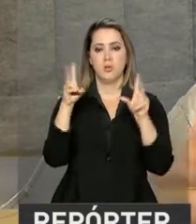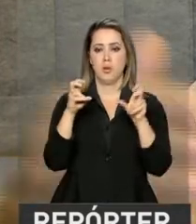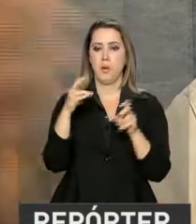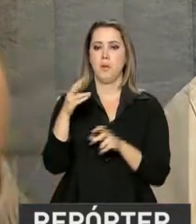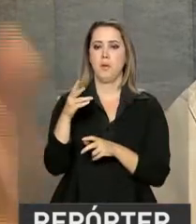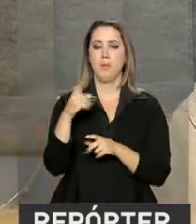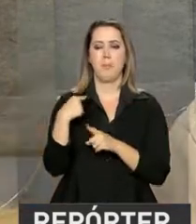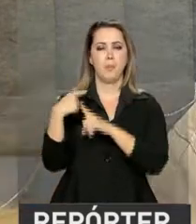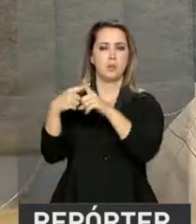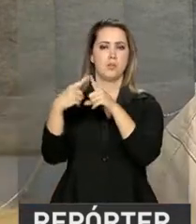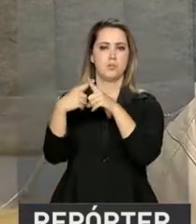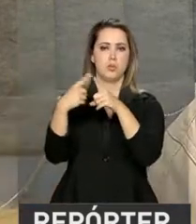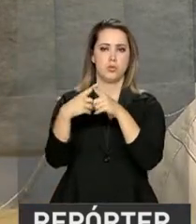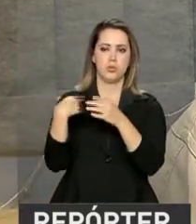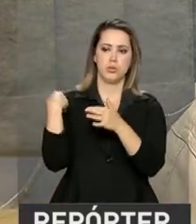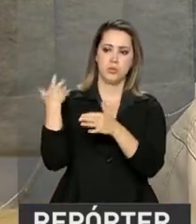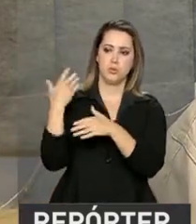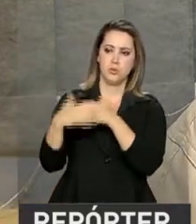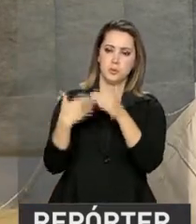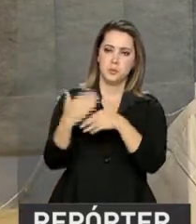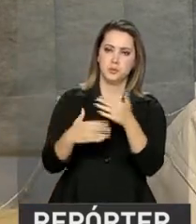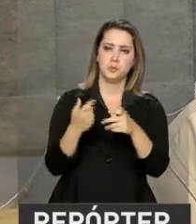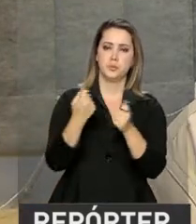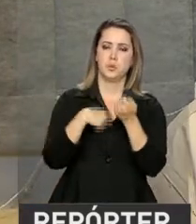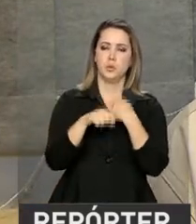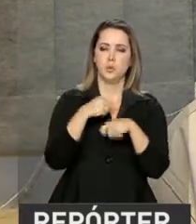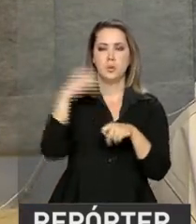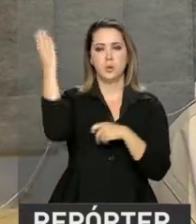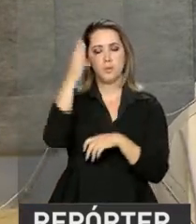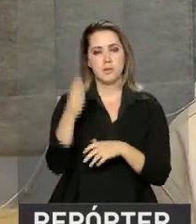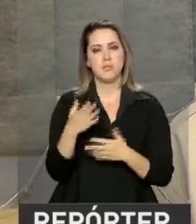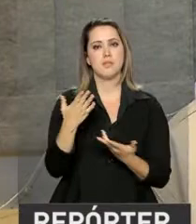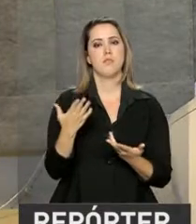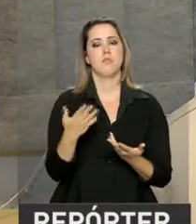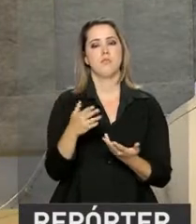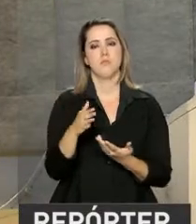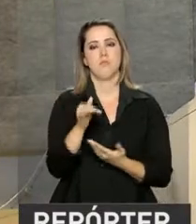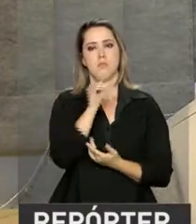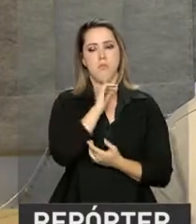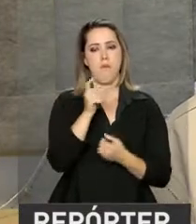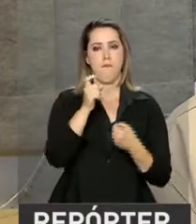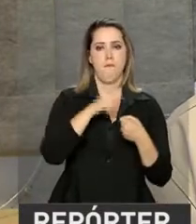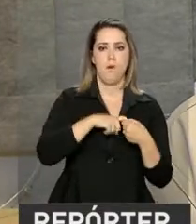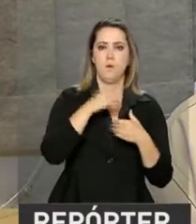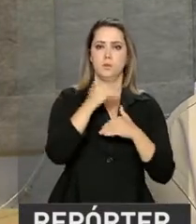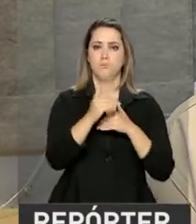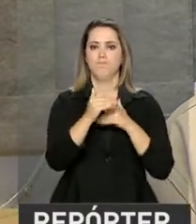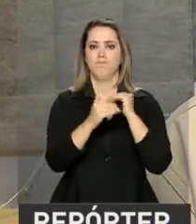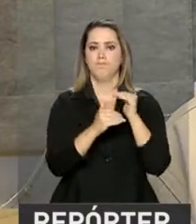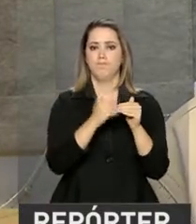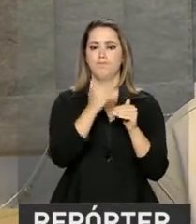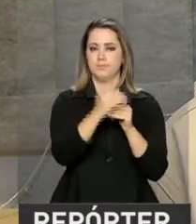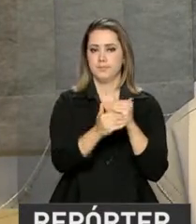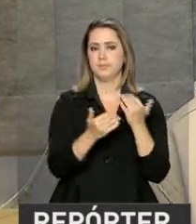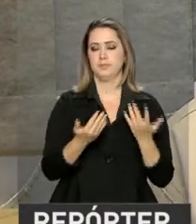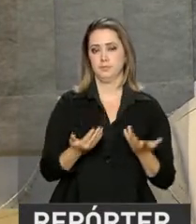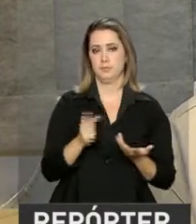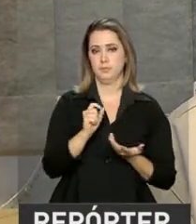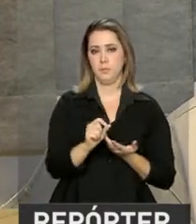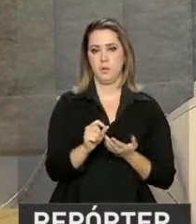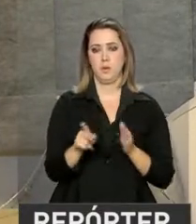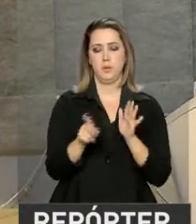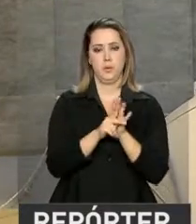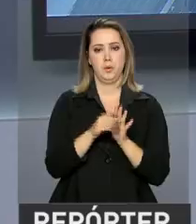positivos da trajetória recente da economia brasileira seja uma trajetória de recuperação segundo o